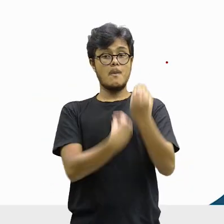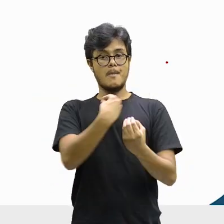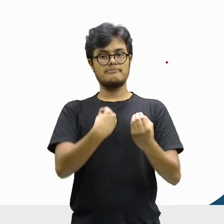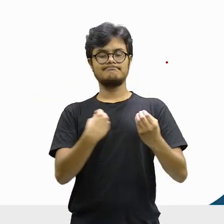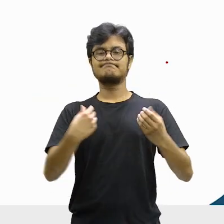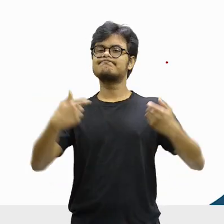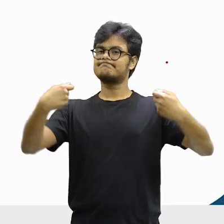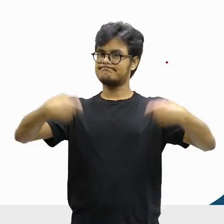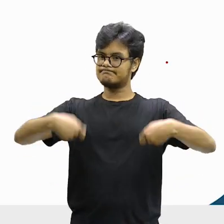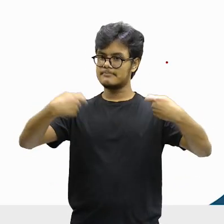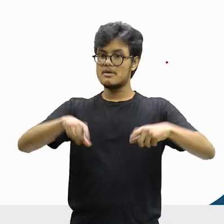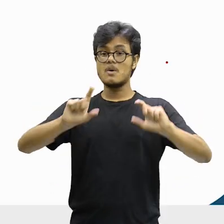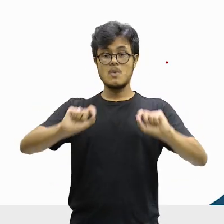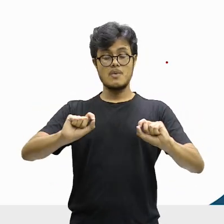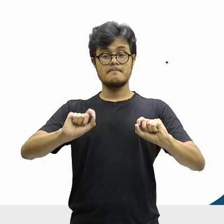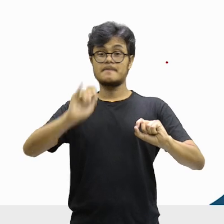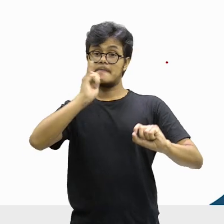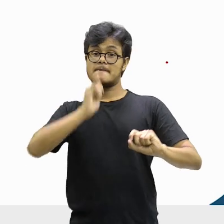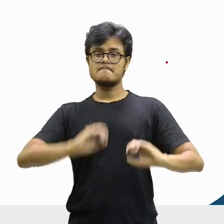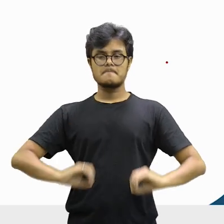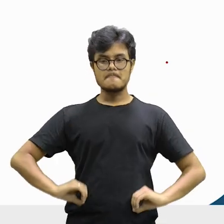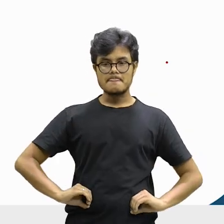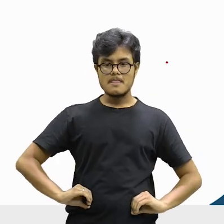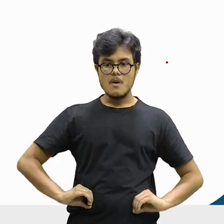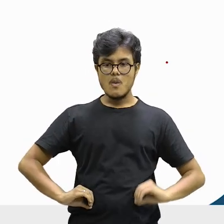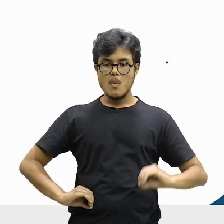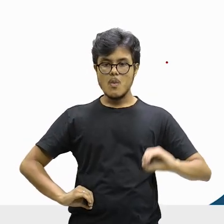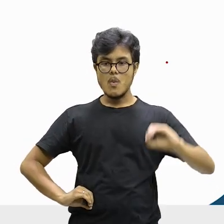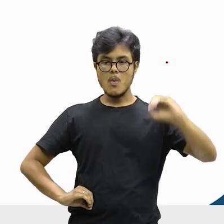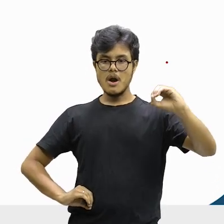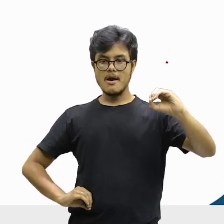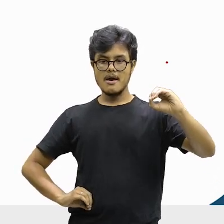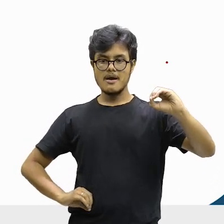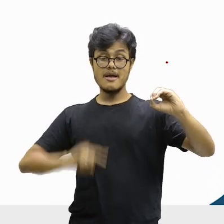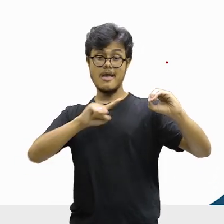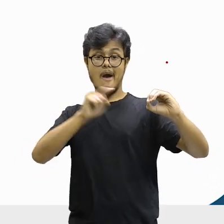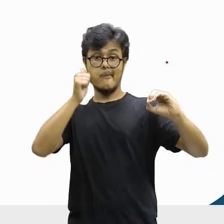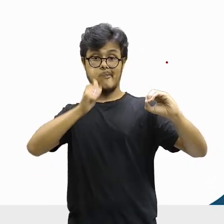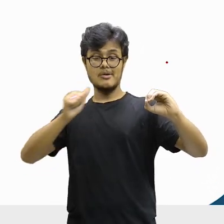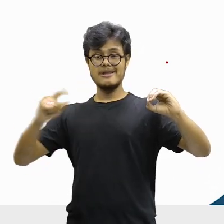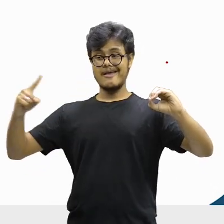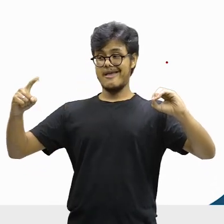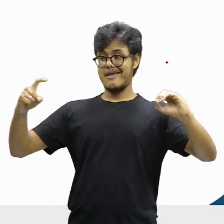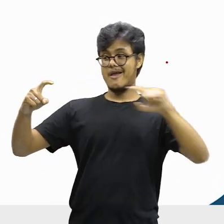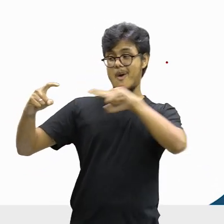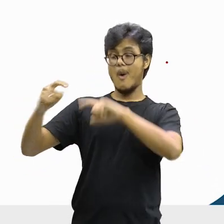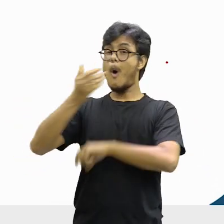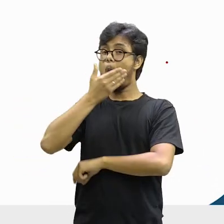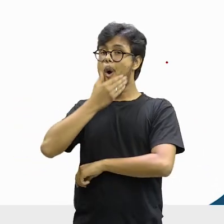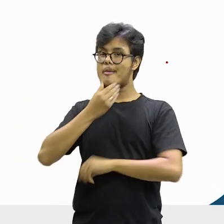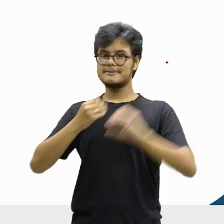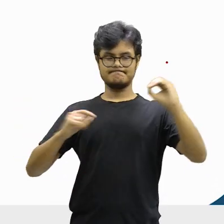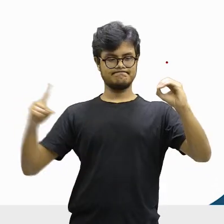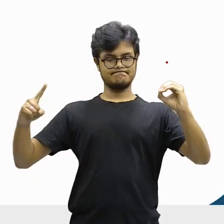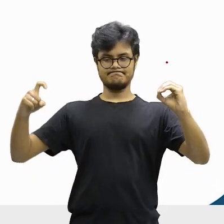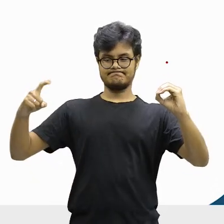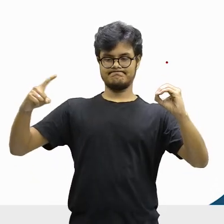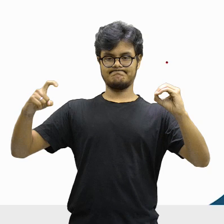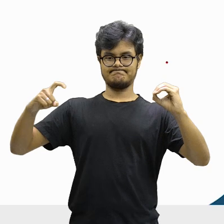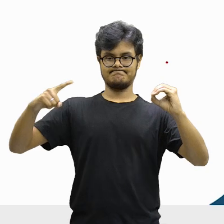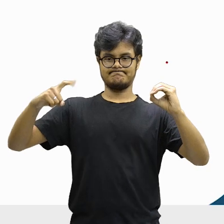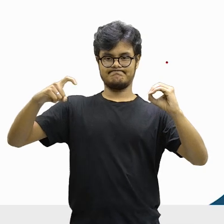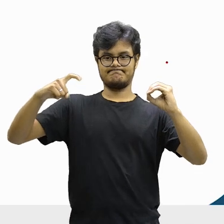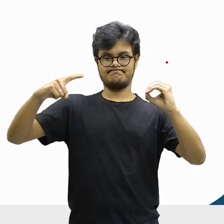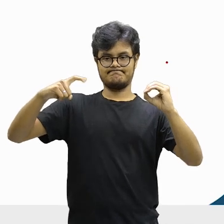primeiro o processo de fecundação que você está vendo ali, que corresponde ao encontro do gameta masculino com o gameta feminino. Você está vendo